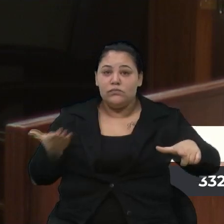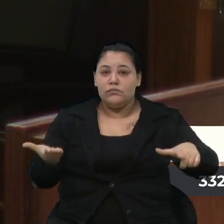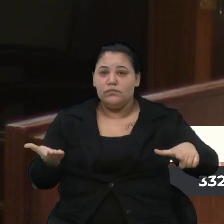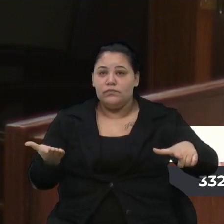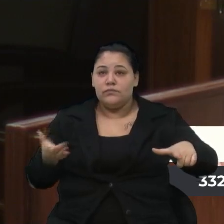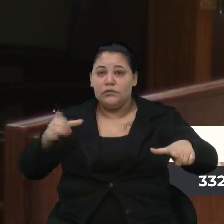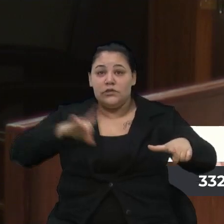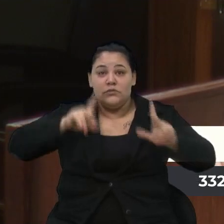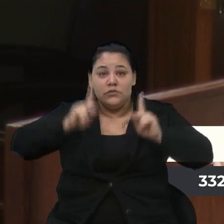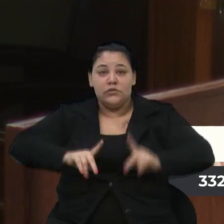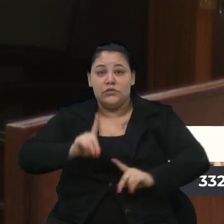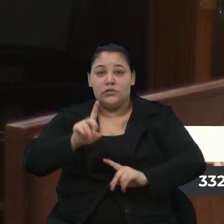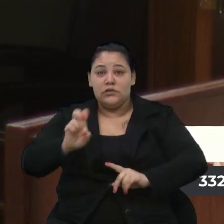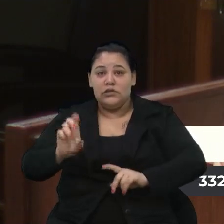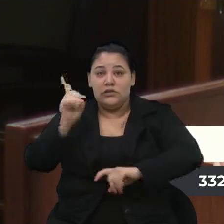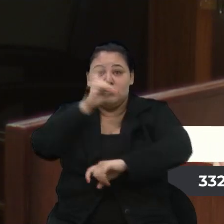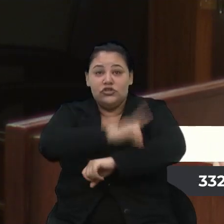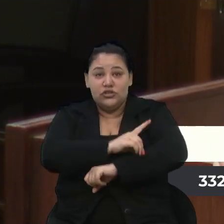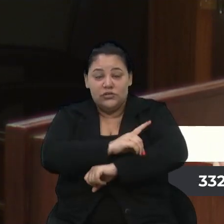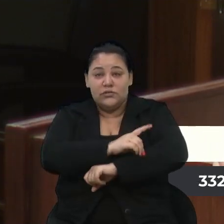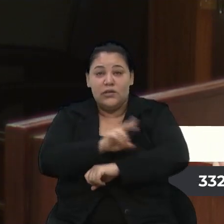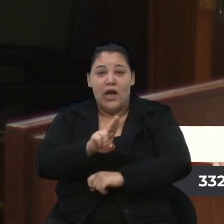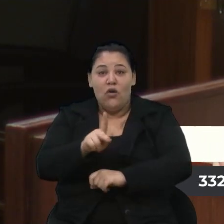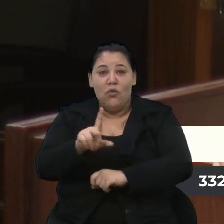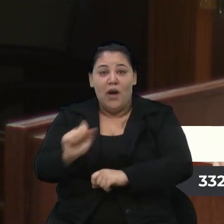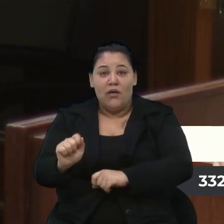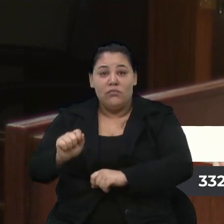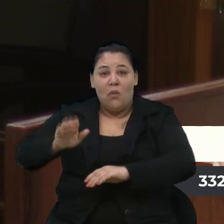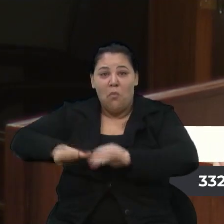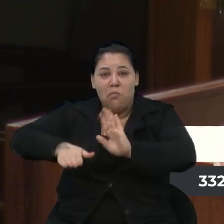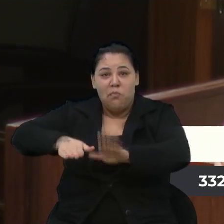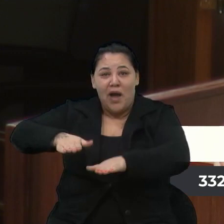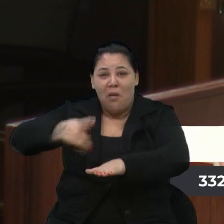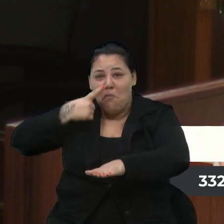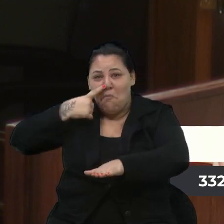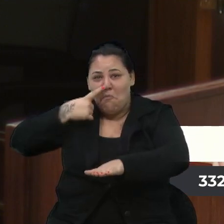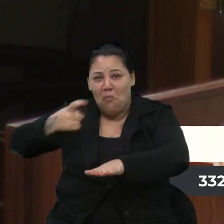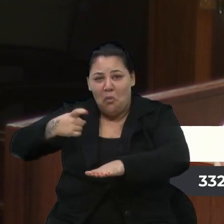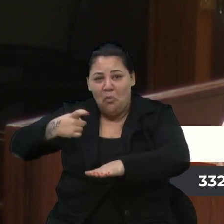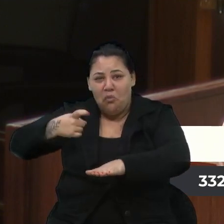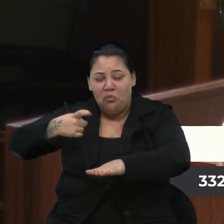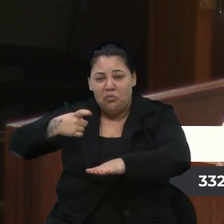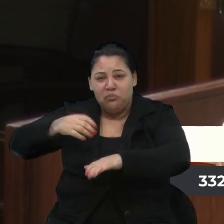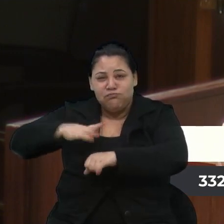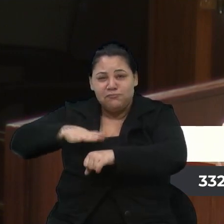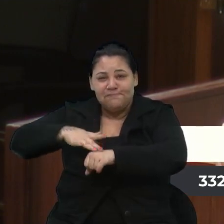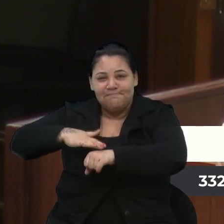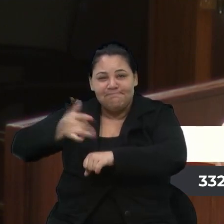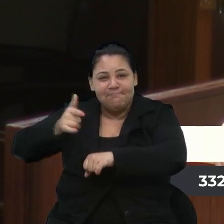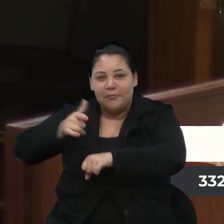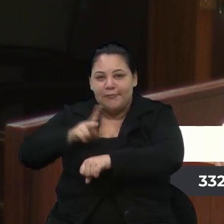dias na UPA, com o pé necrosando, e não tem vaga nos hospitais.